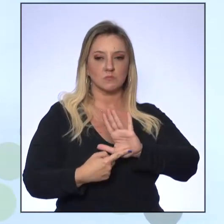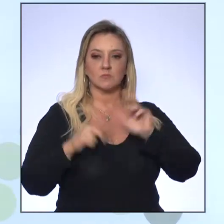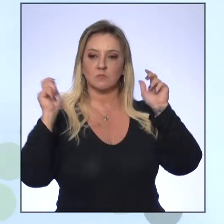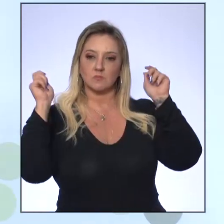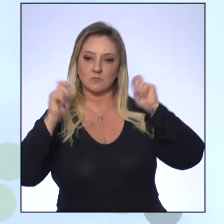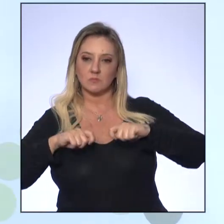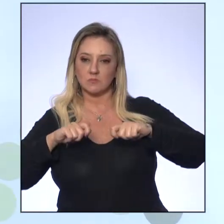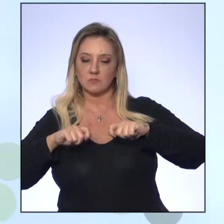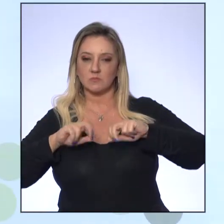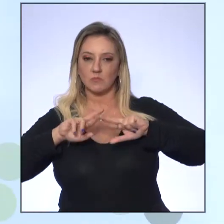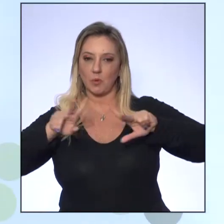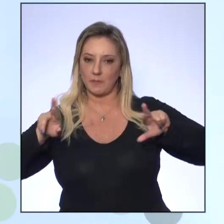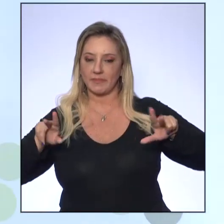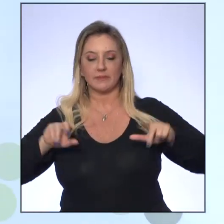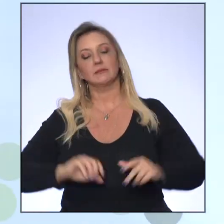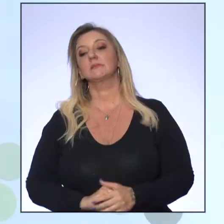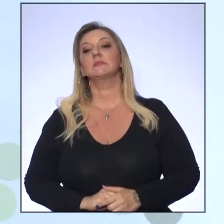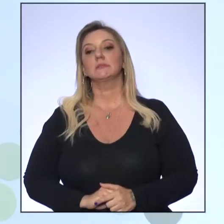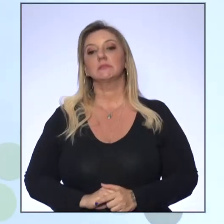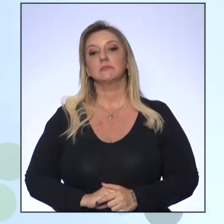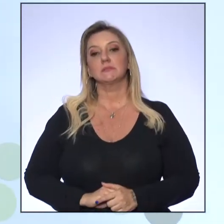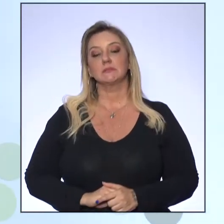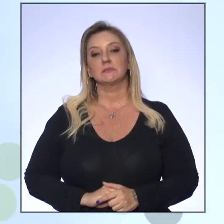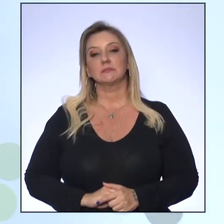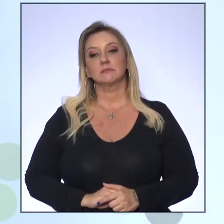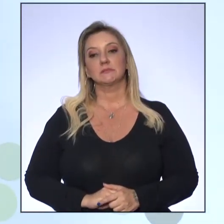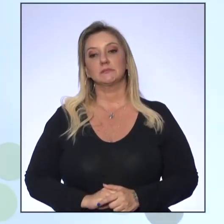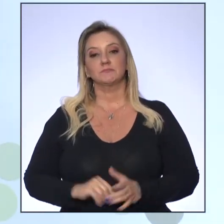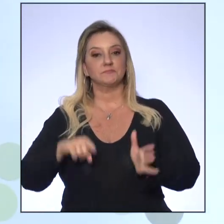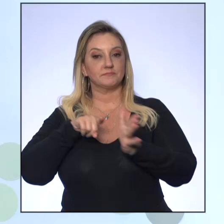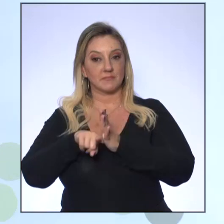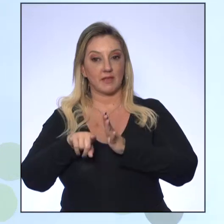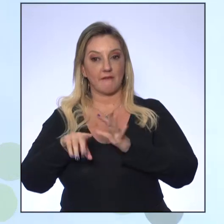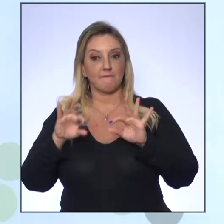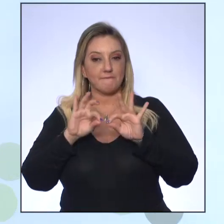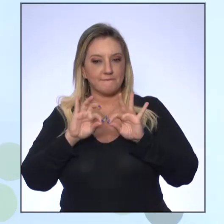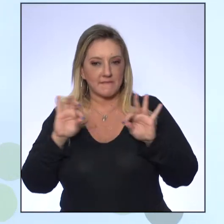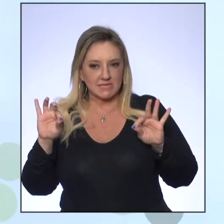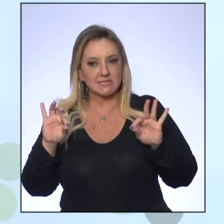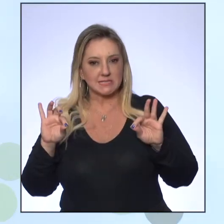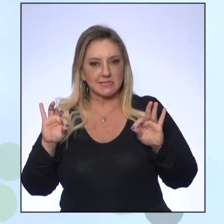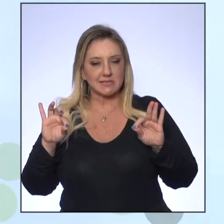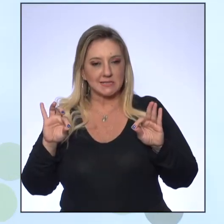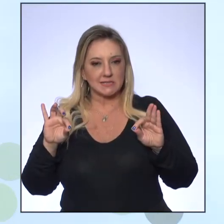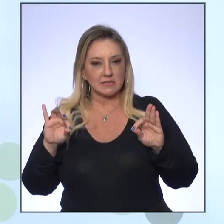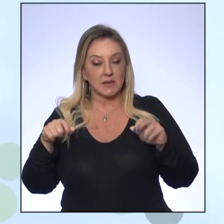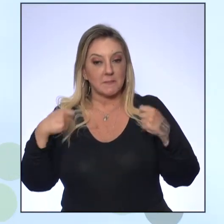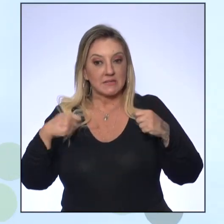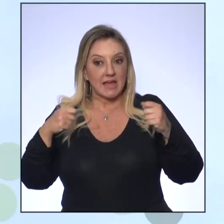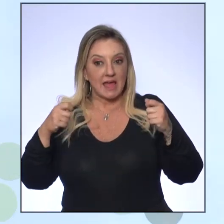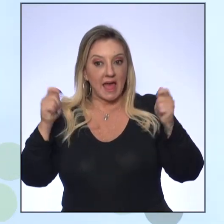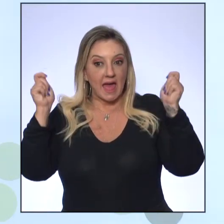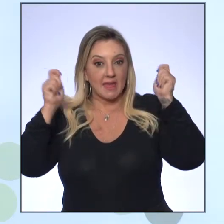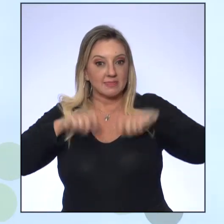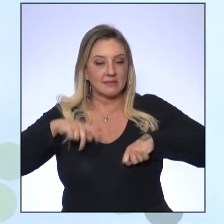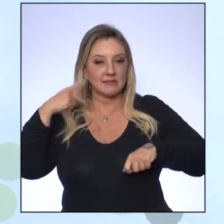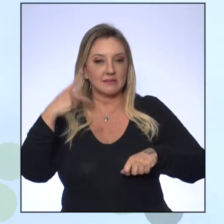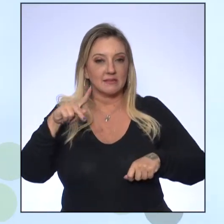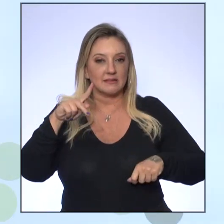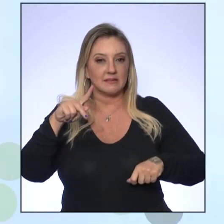habilidades e competências. Essa questão, apesar de ser uma questão de física, ela requer uma habilidade sua